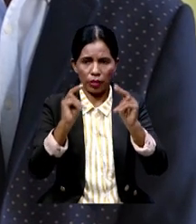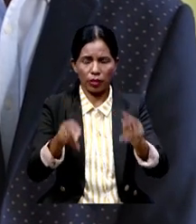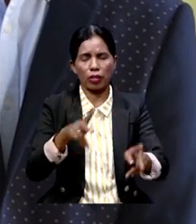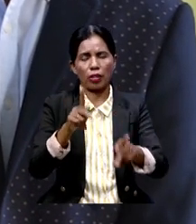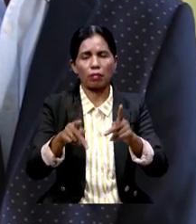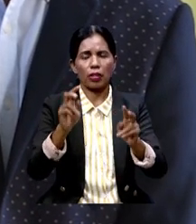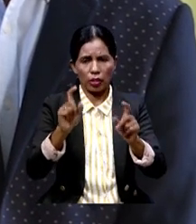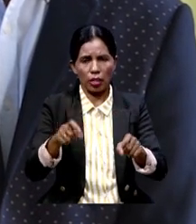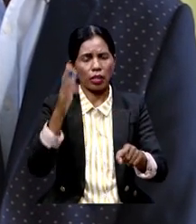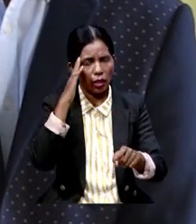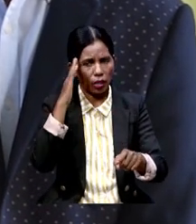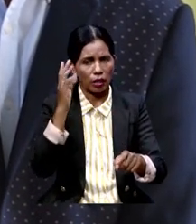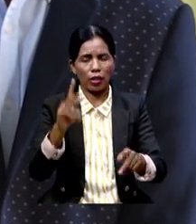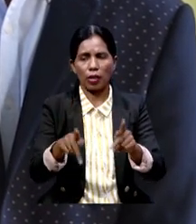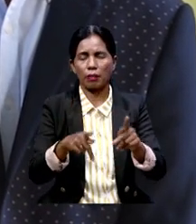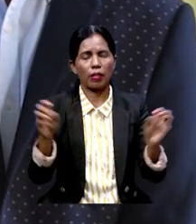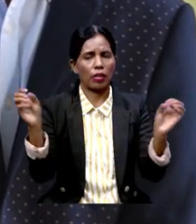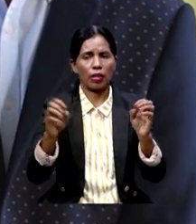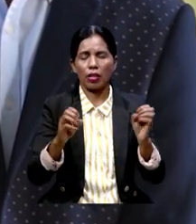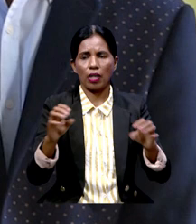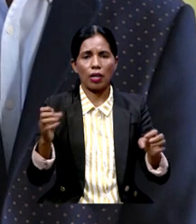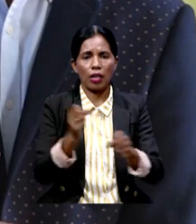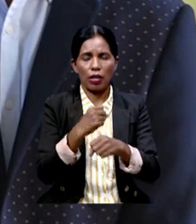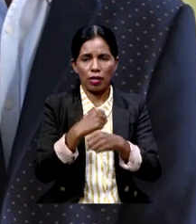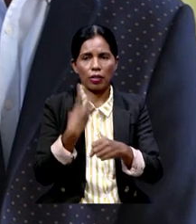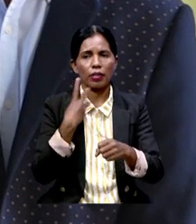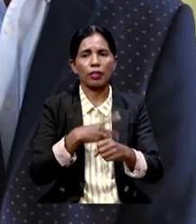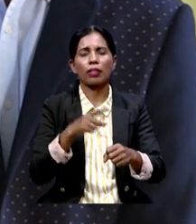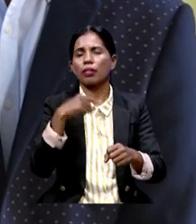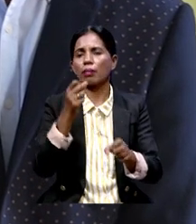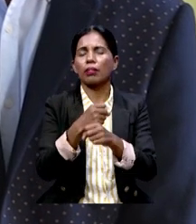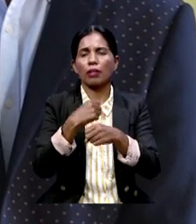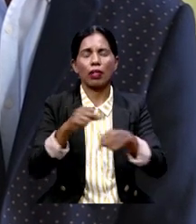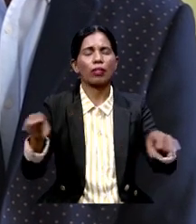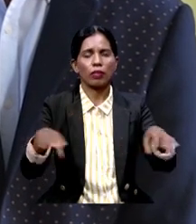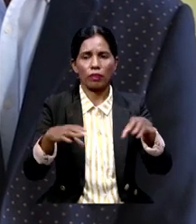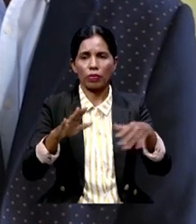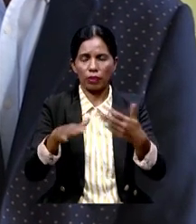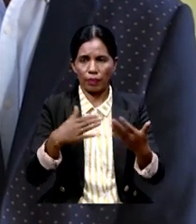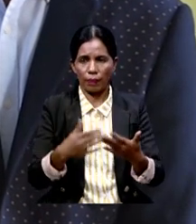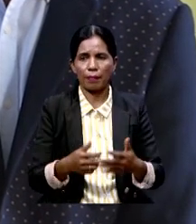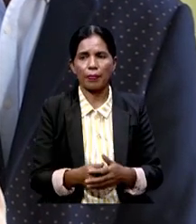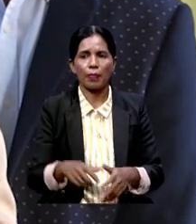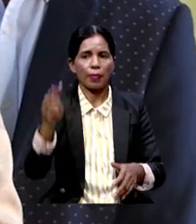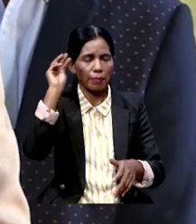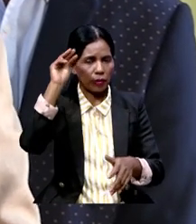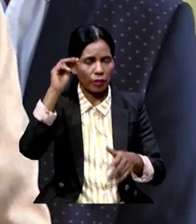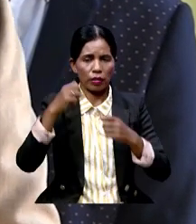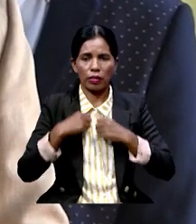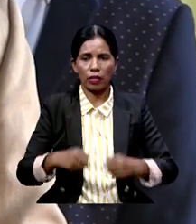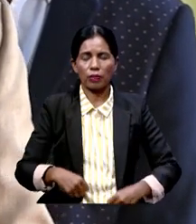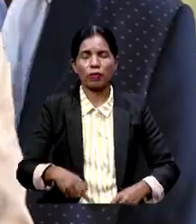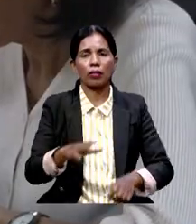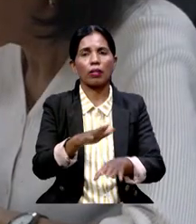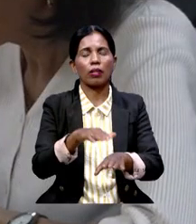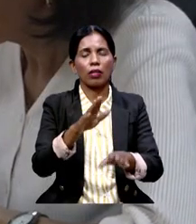macate que halo. Se ema menos ela, né, está colhia indicador será nene, mas agora se ema cata halo vai ser serviço será nene. Antes nem Ministério da Saúde halo ona